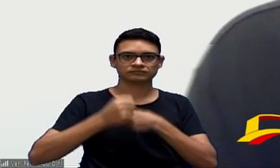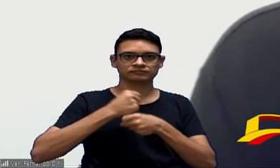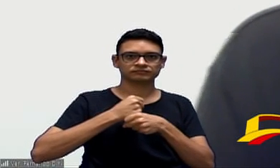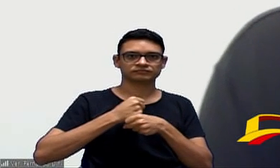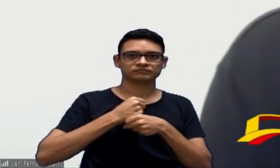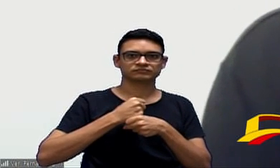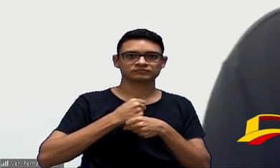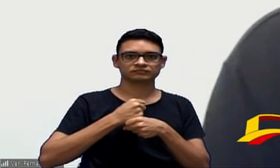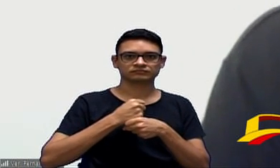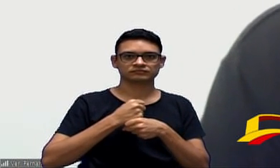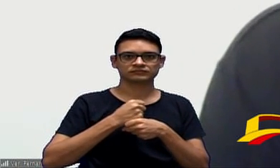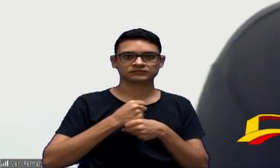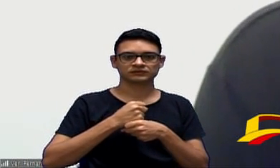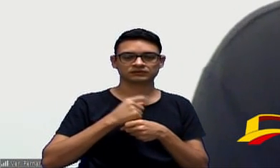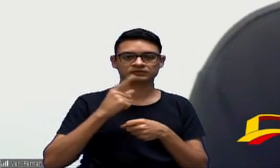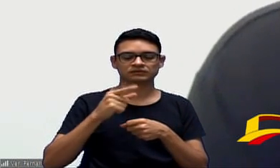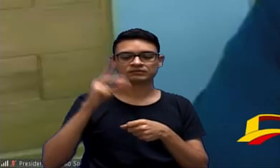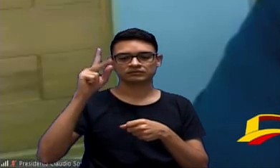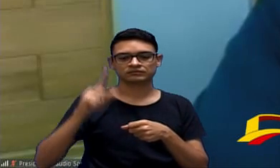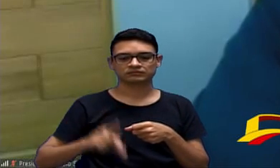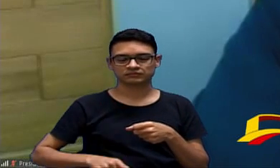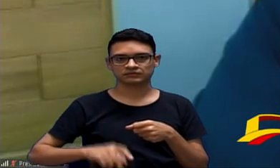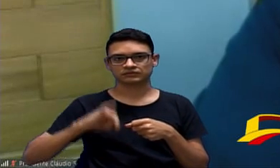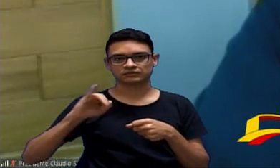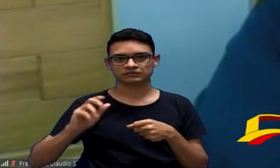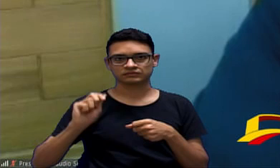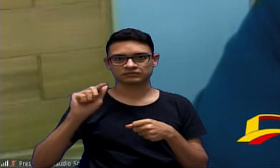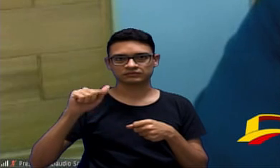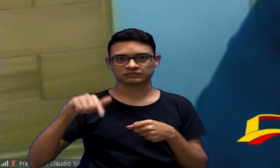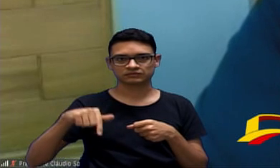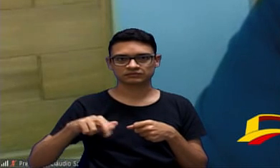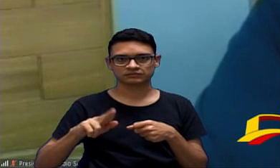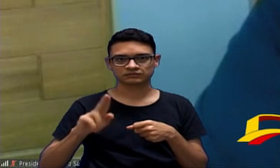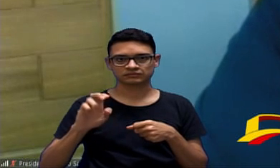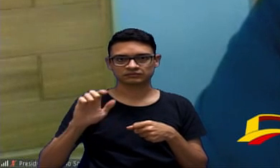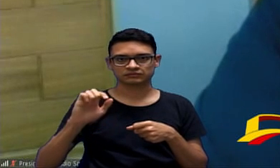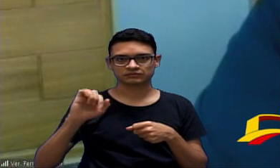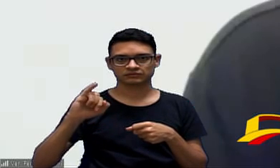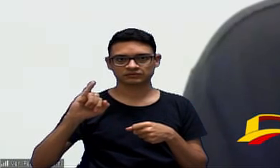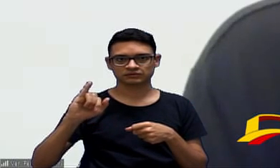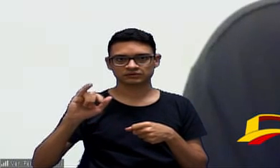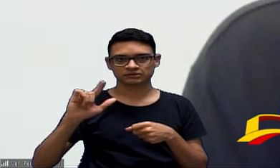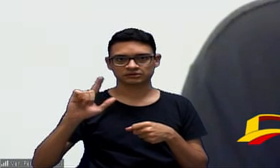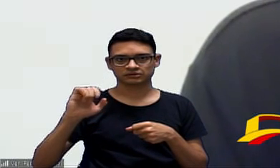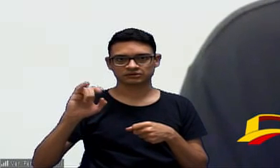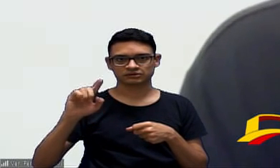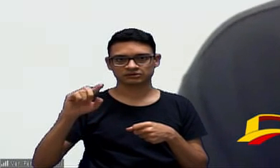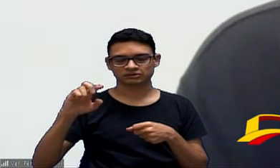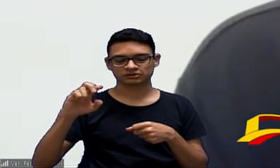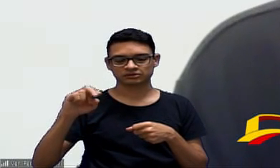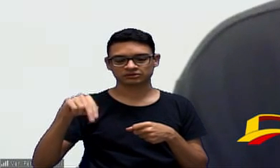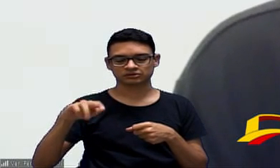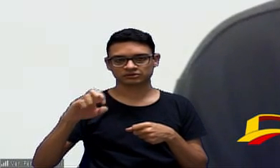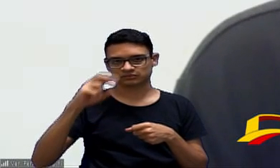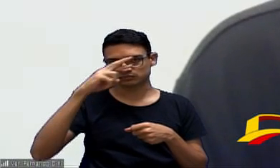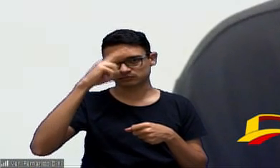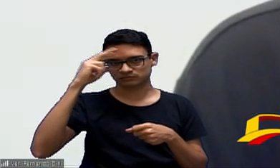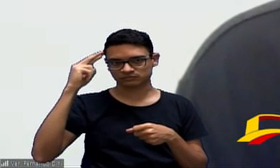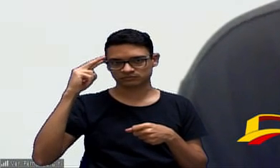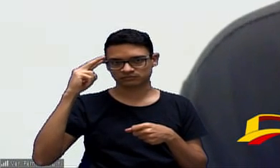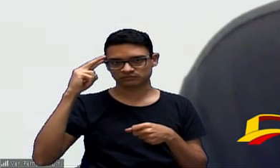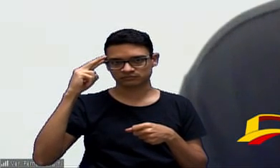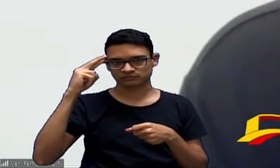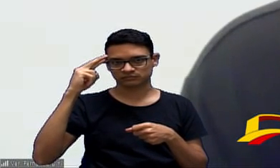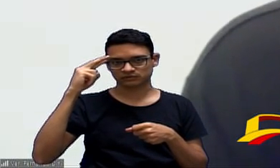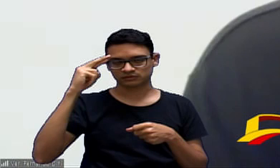passado, quando a então prefeita Jaqueline Coutinho, ela estava no comando da cidade, e nós fizemos esse auxílio,